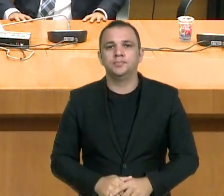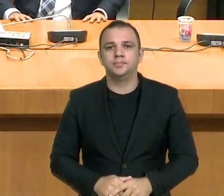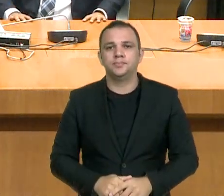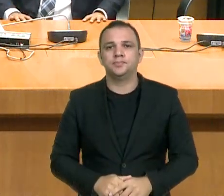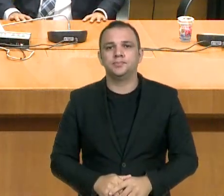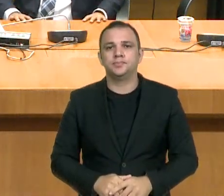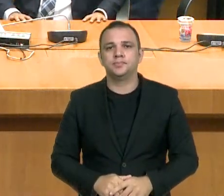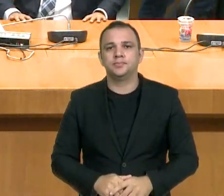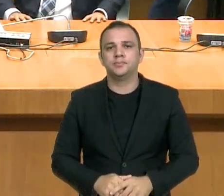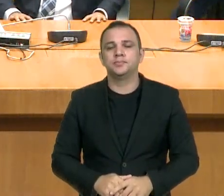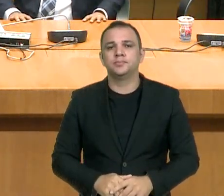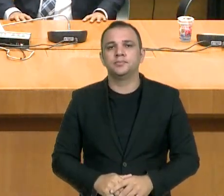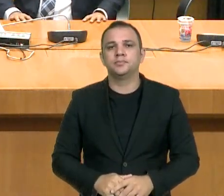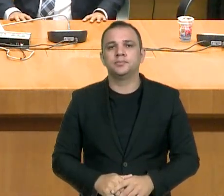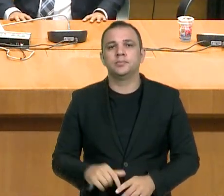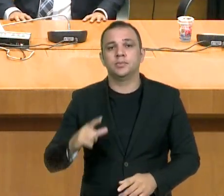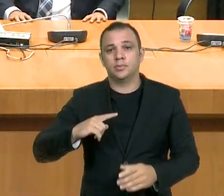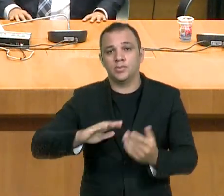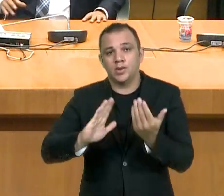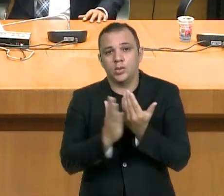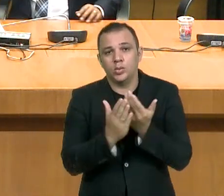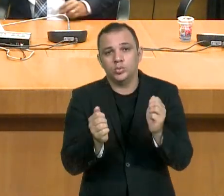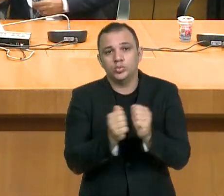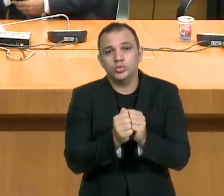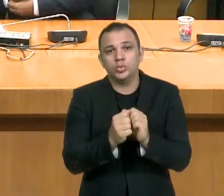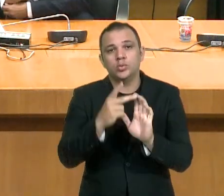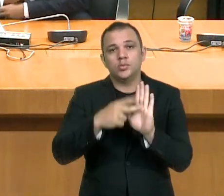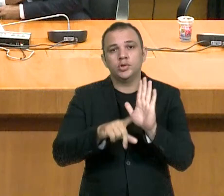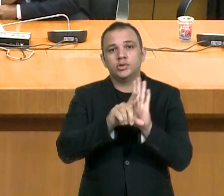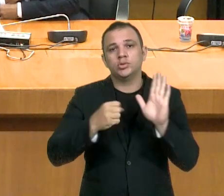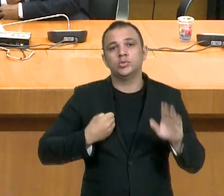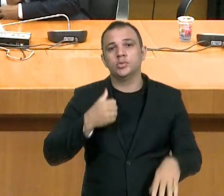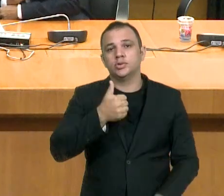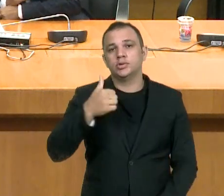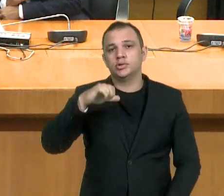Com a anexação dos projetos de lei número